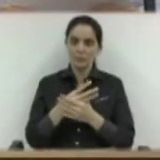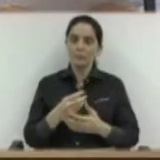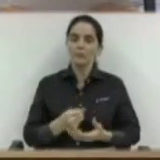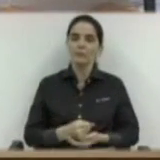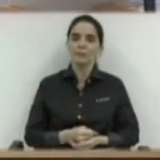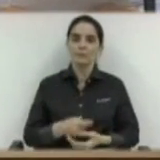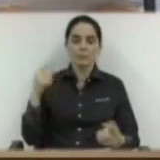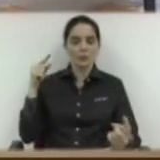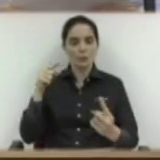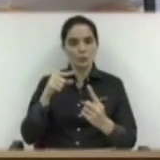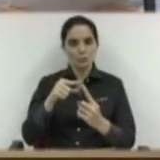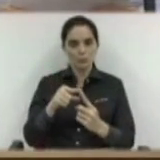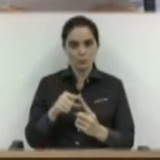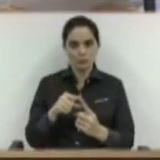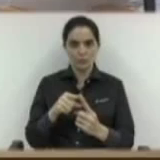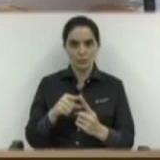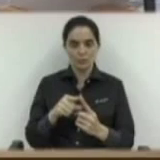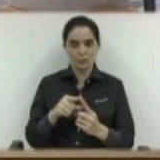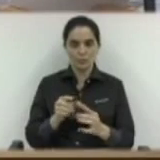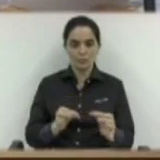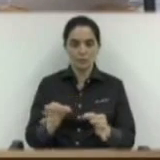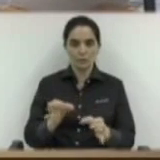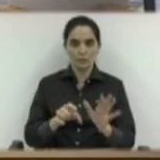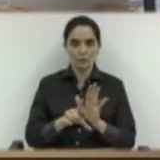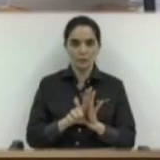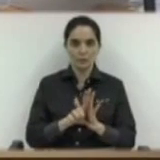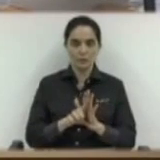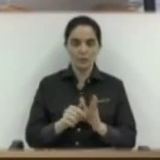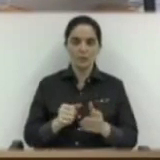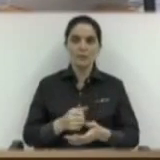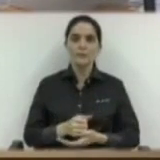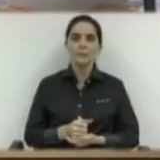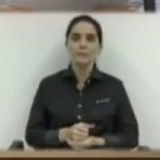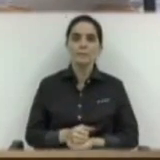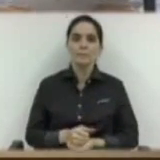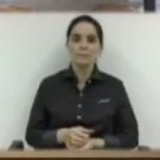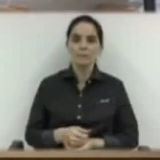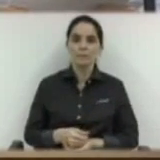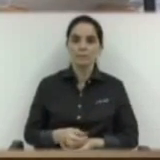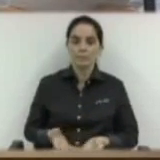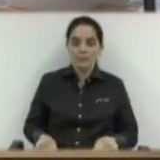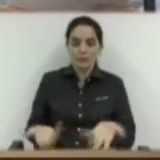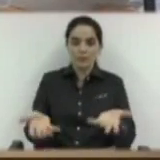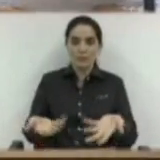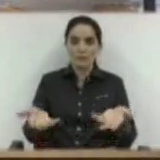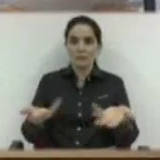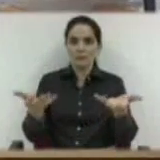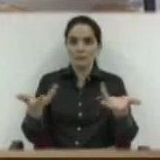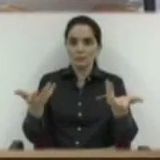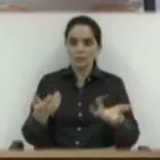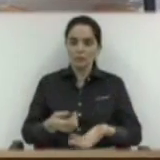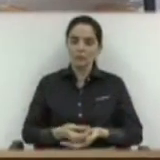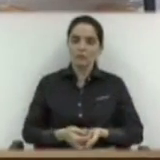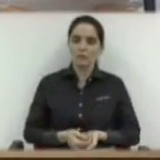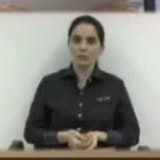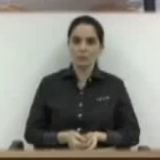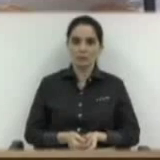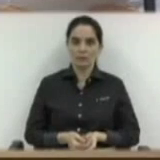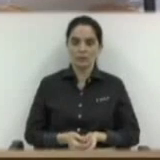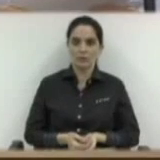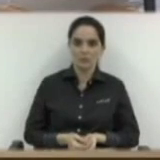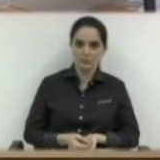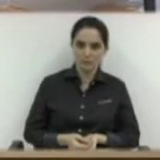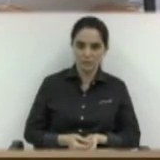com o objetivo de encaminhar projeto de lei que dispõe sobre a criação de incentivo para os